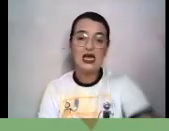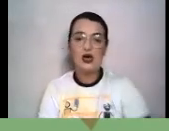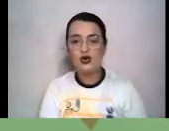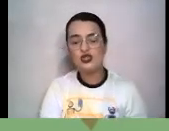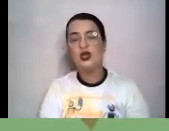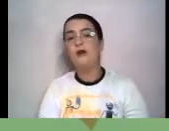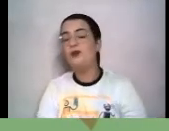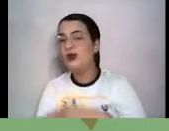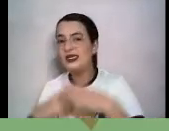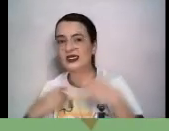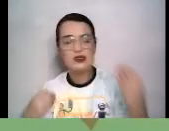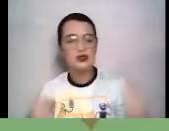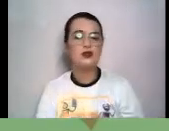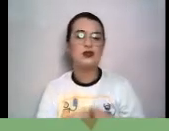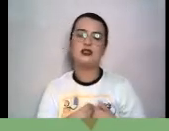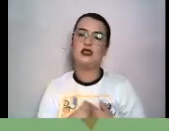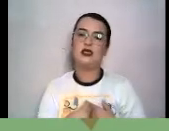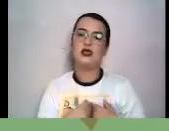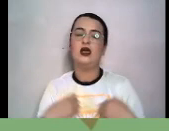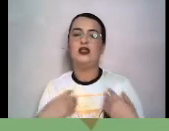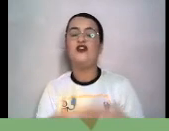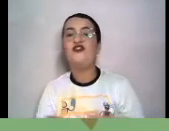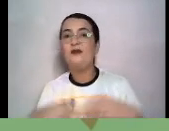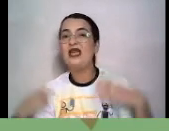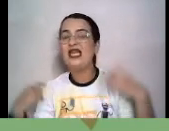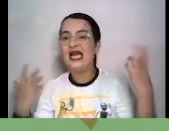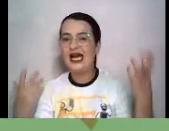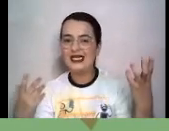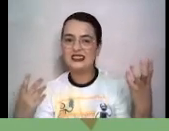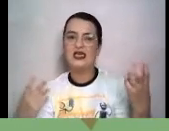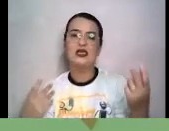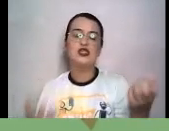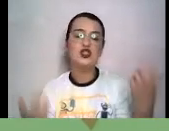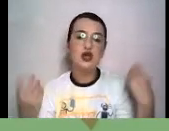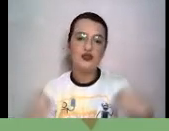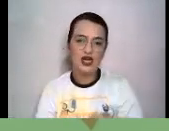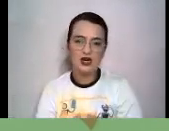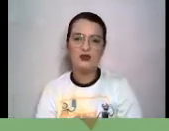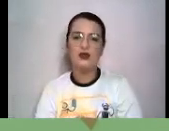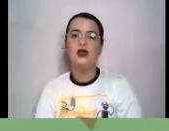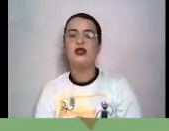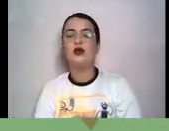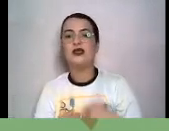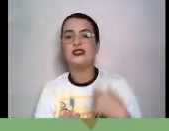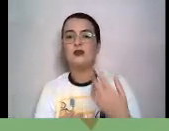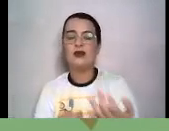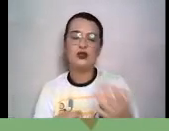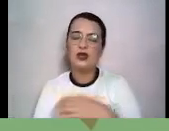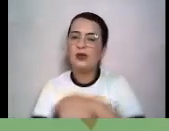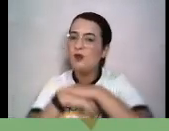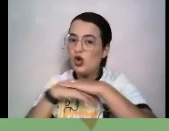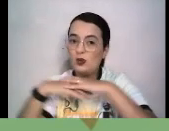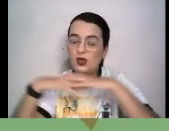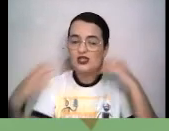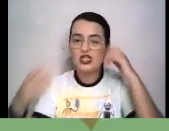E até hoje, muitas pessoas que, né, familiares que sofreram, né, com essas bombas